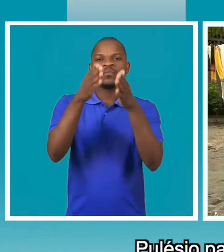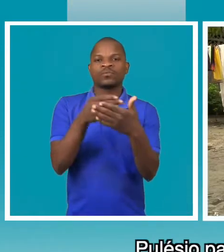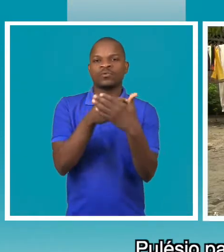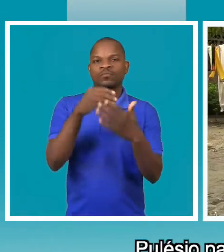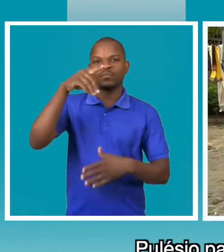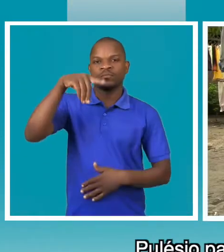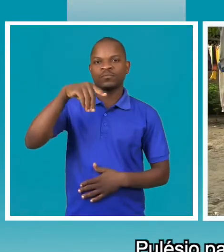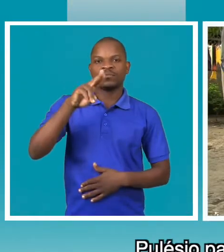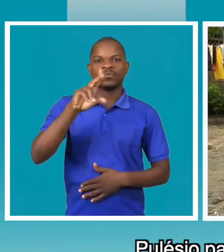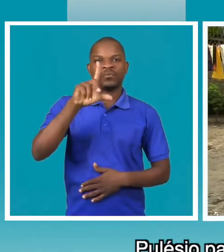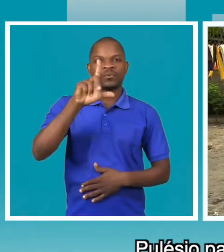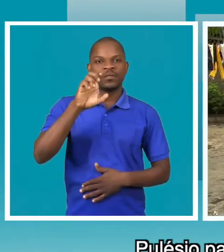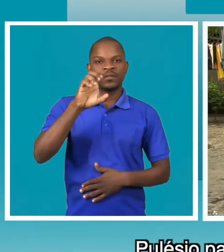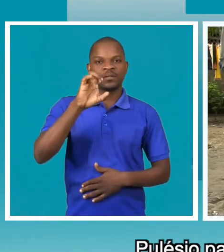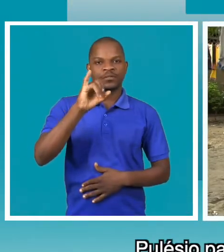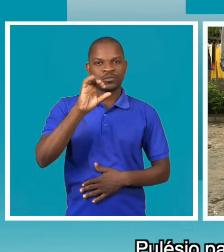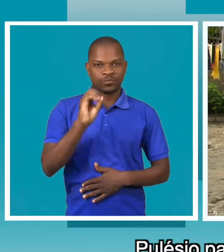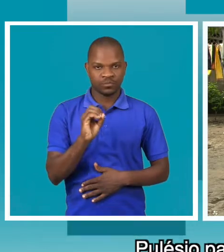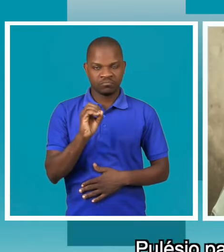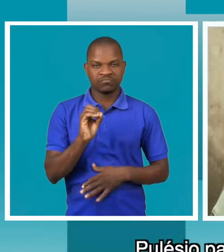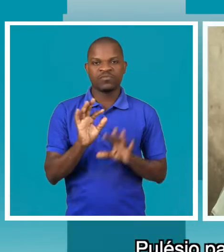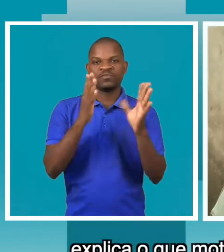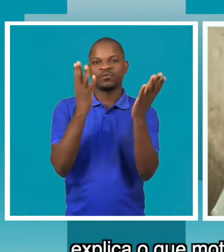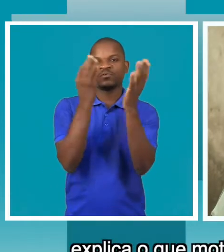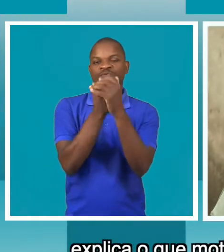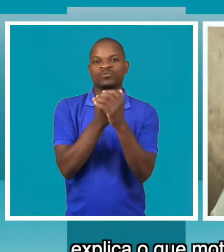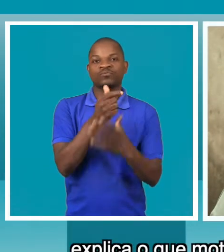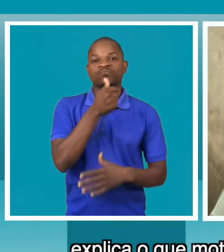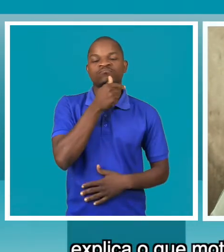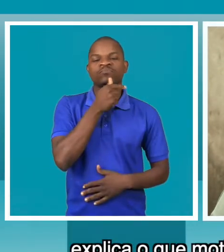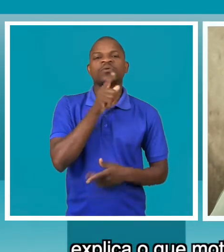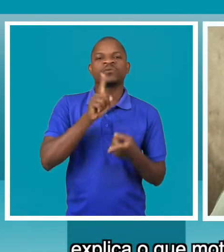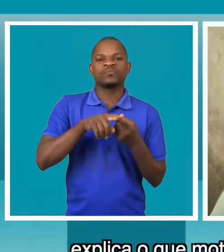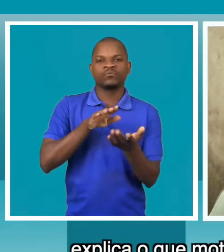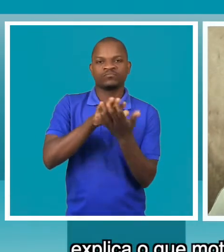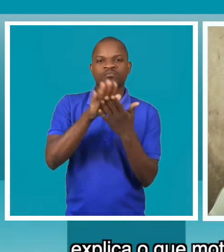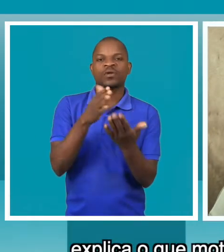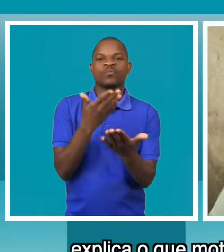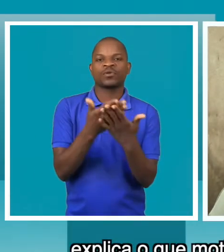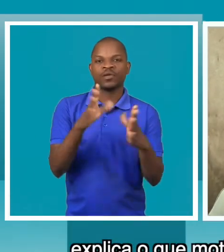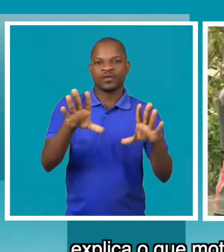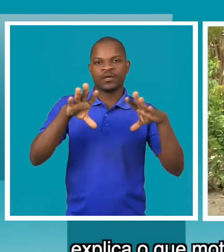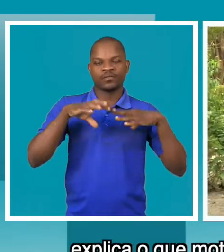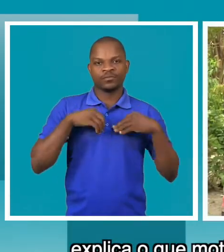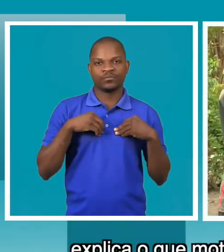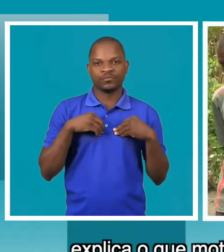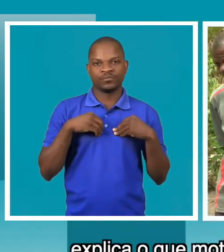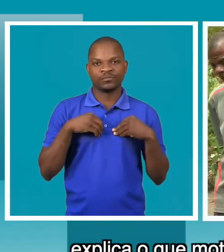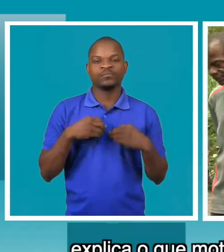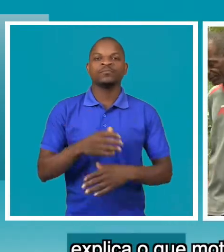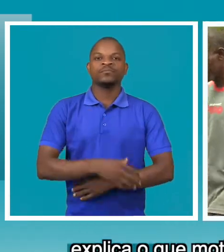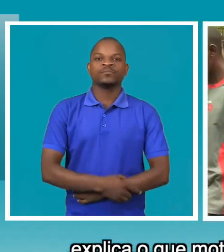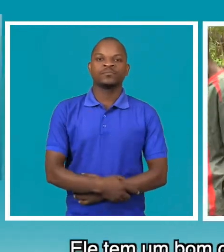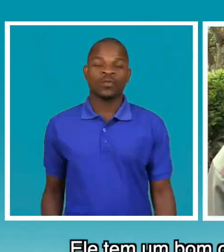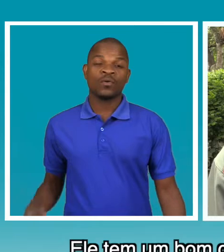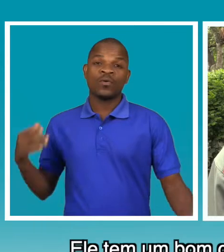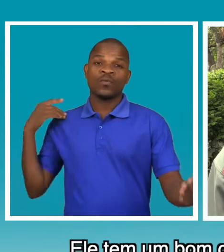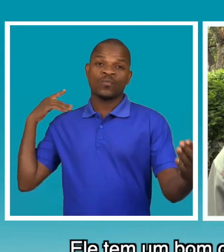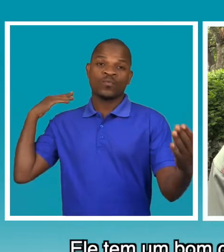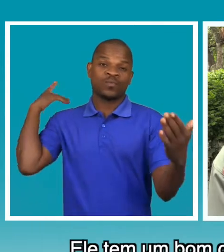Lásio, passou a viver com o tio, que explica o que motivou a cuidar do seu sobrinho.